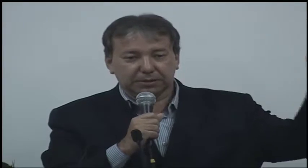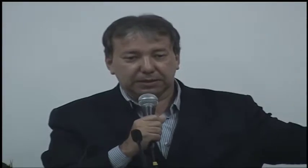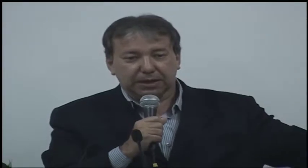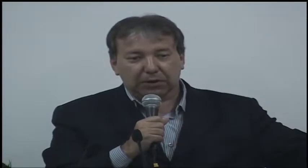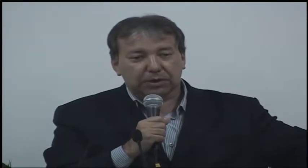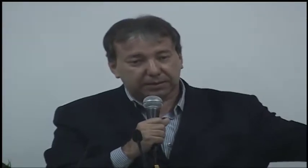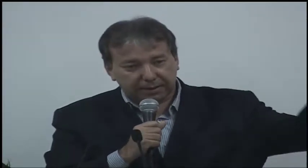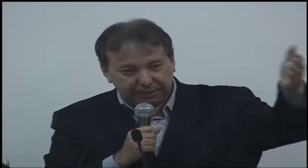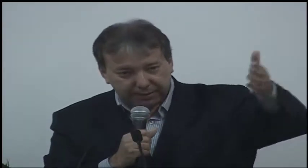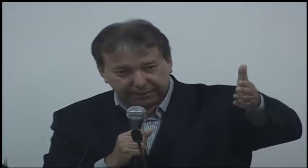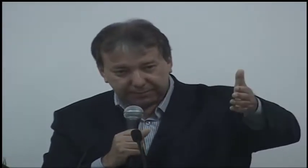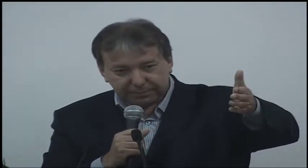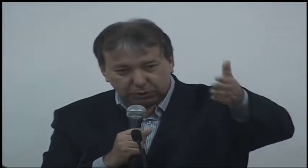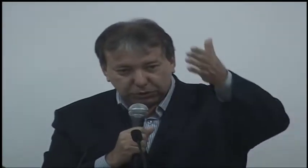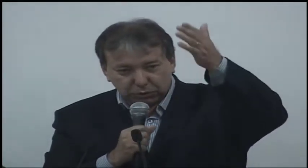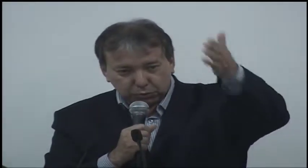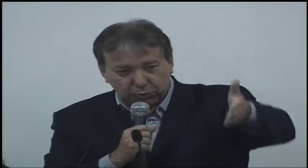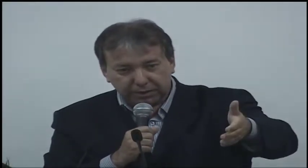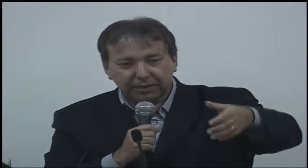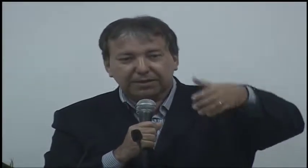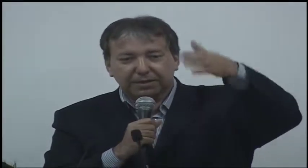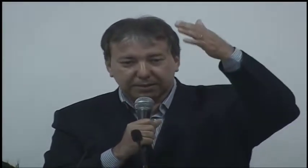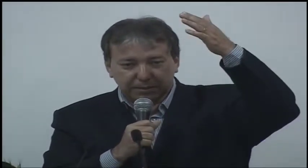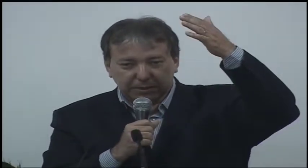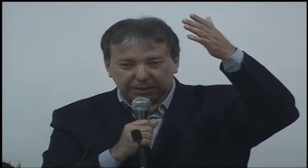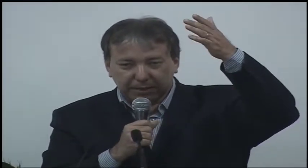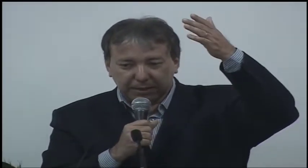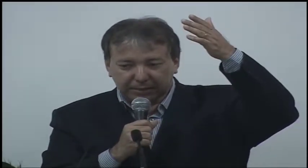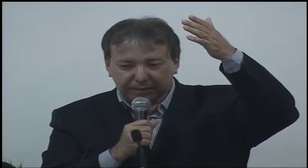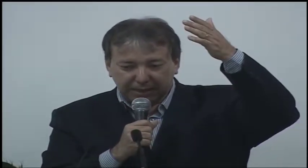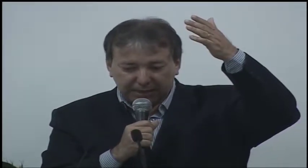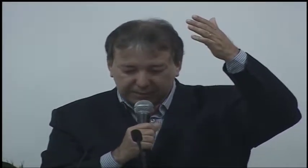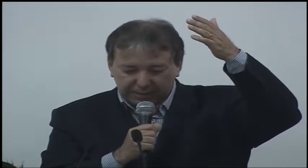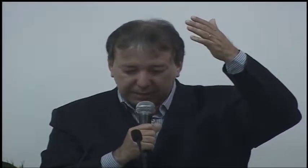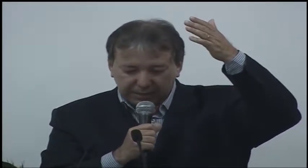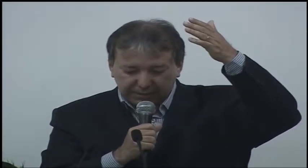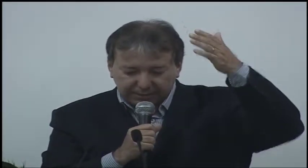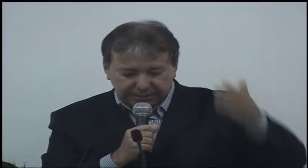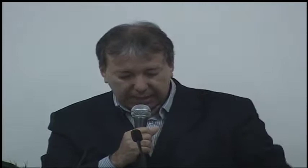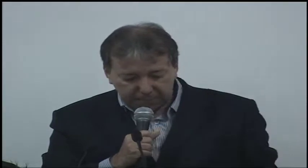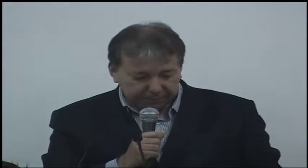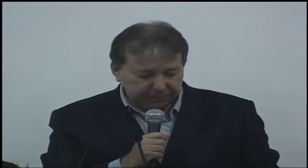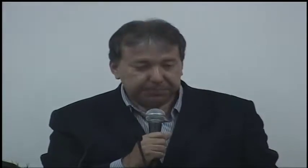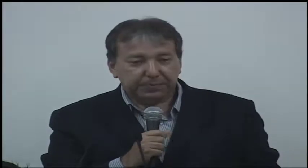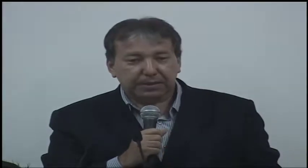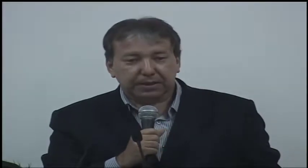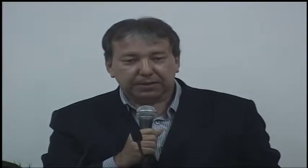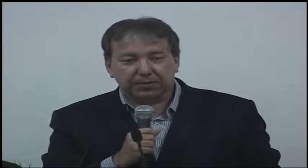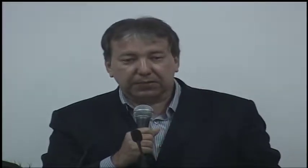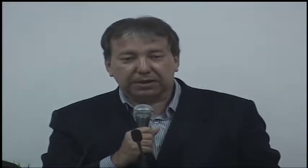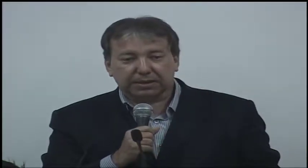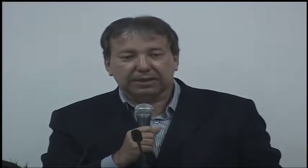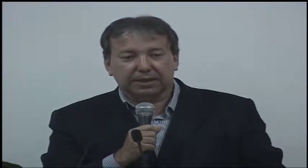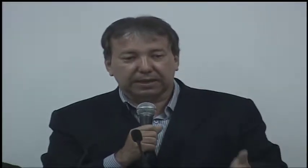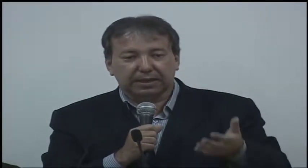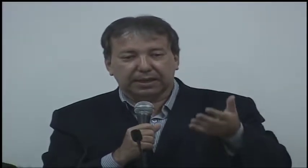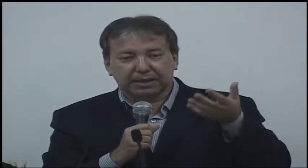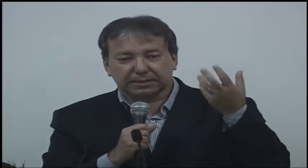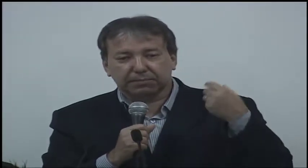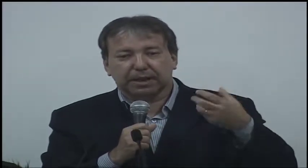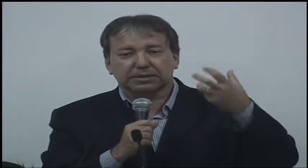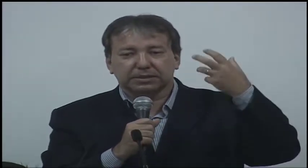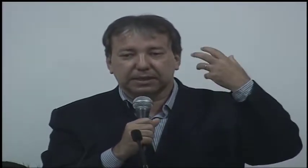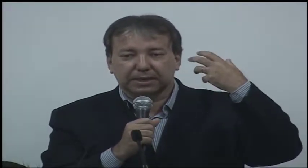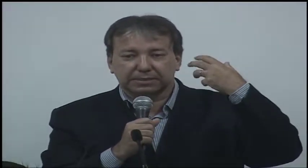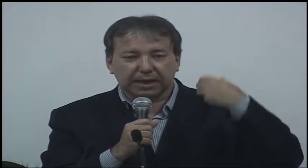a Elza, agora tem a Érica. Continue, e que essa casa sempre vai ter